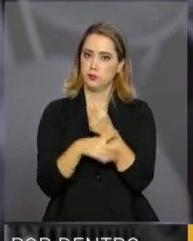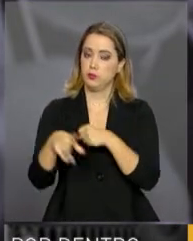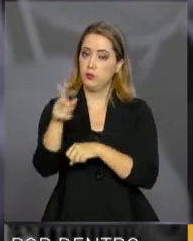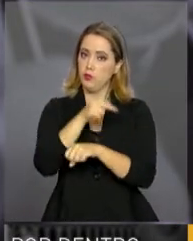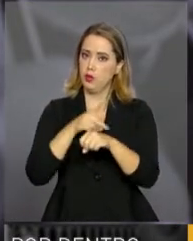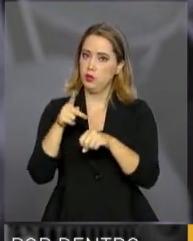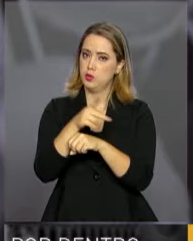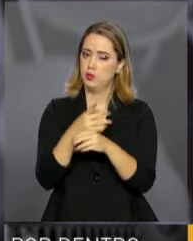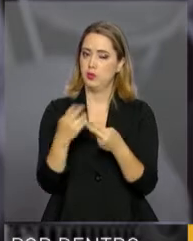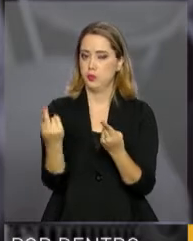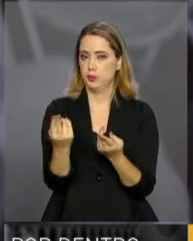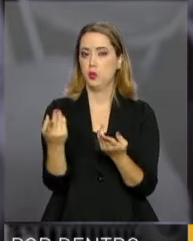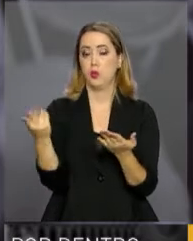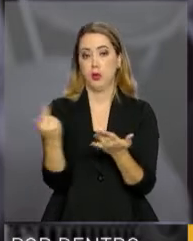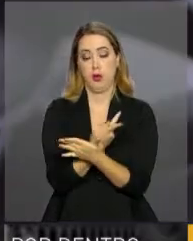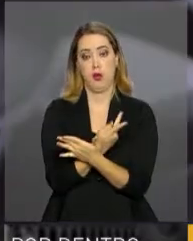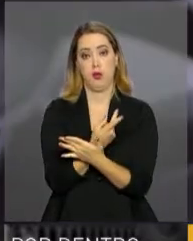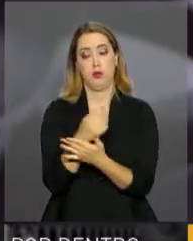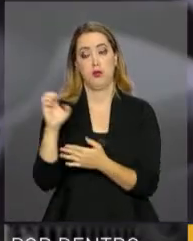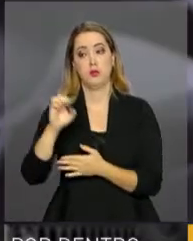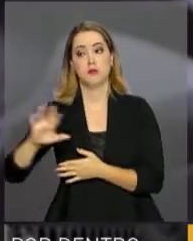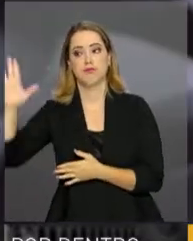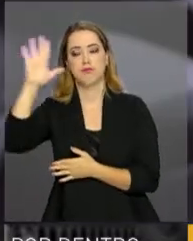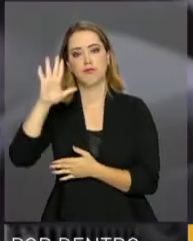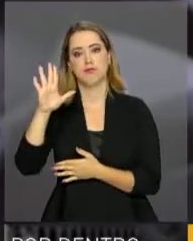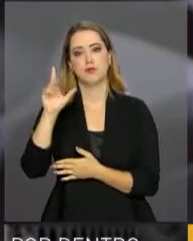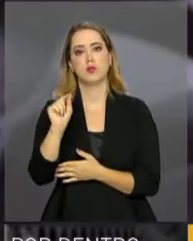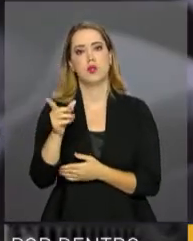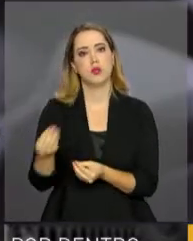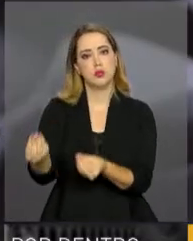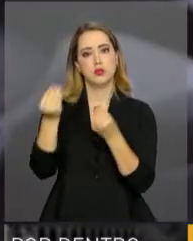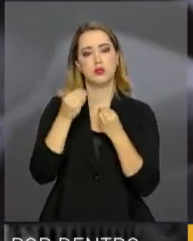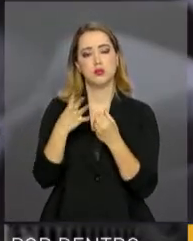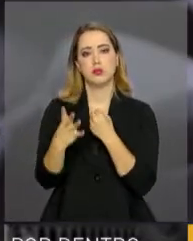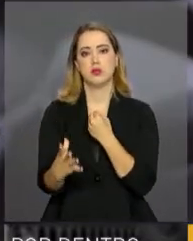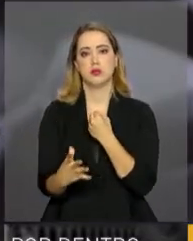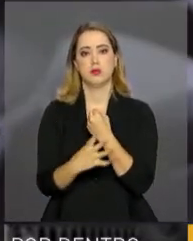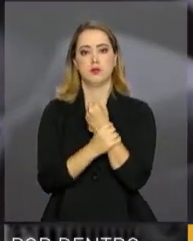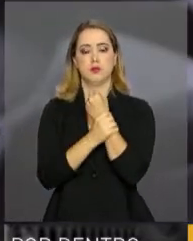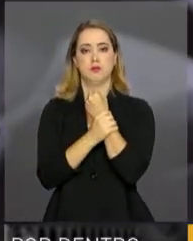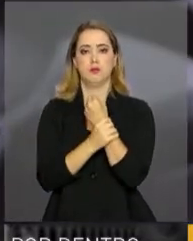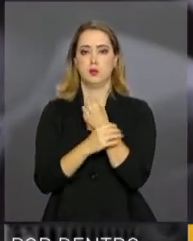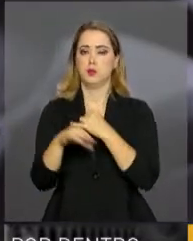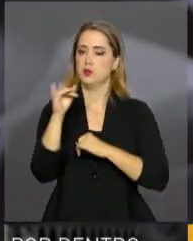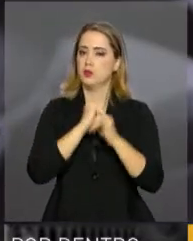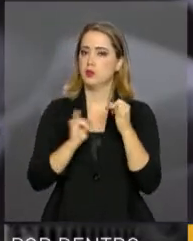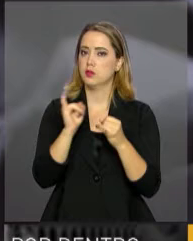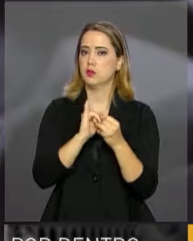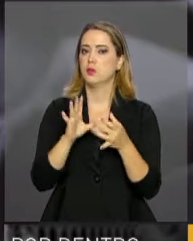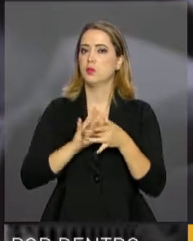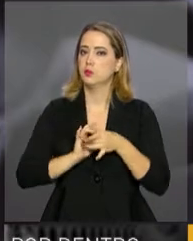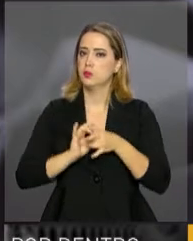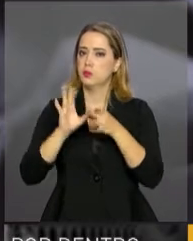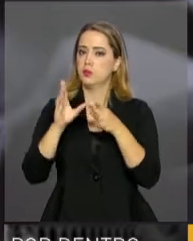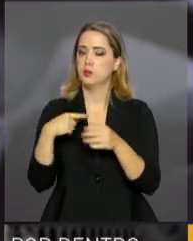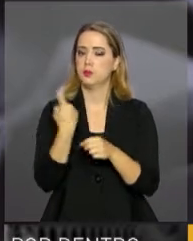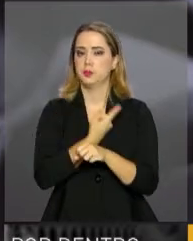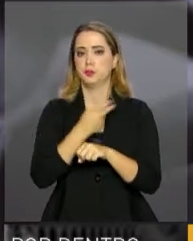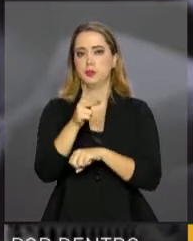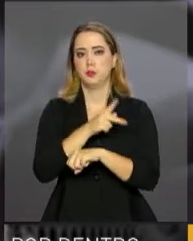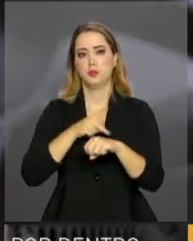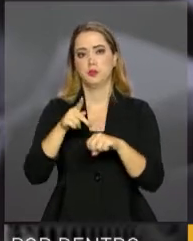países do que acontece na Europa. Então, trará mais segurança às nossas informações, mais autonomia ao nosso